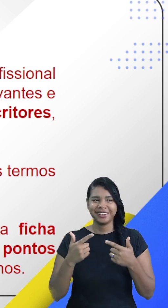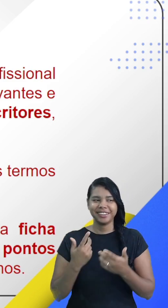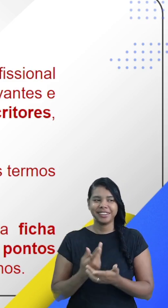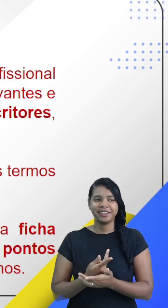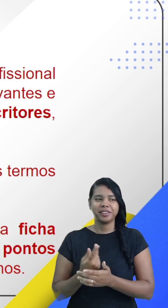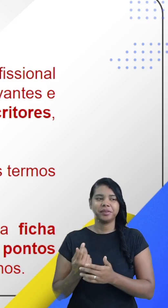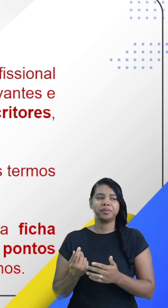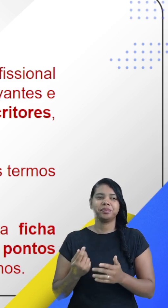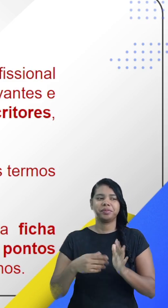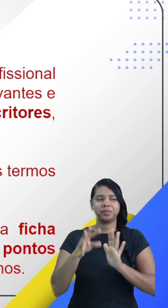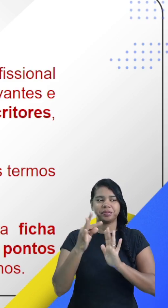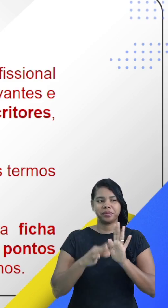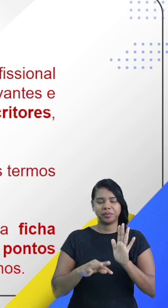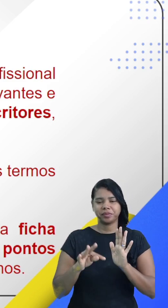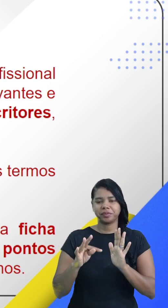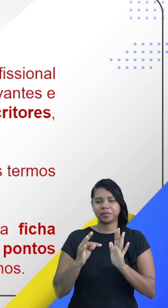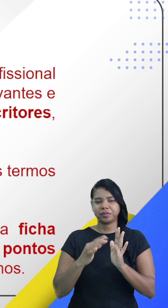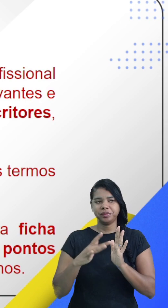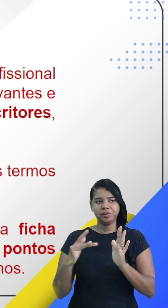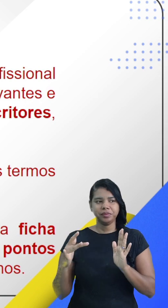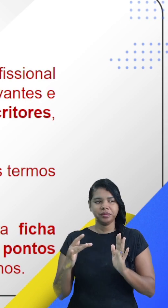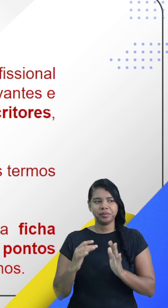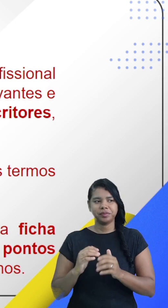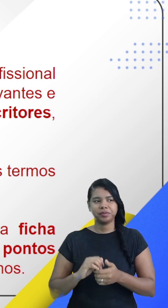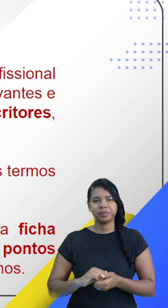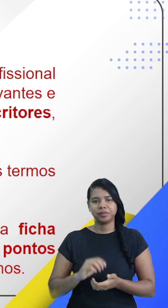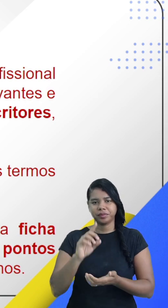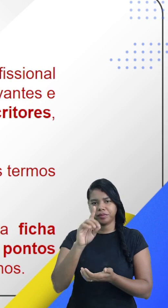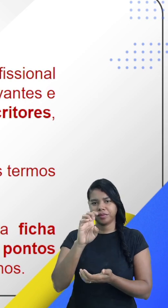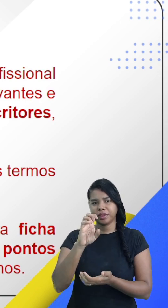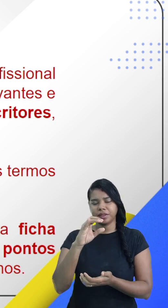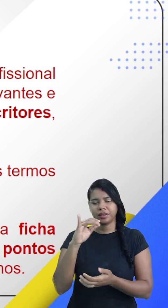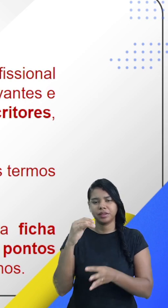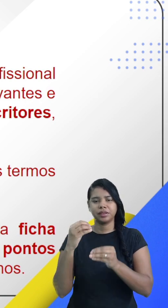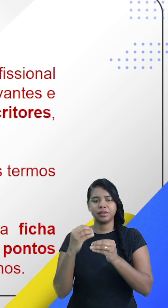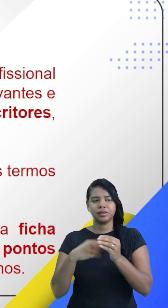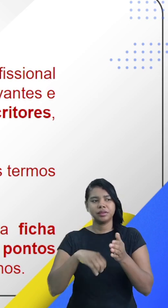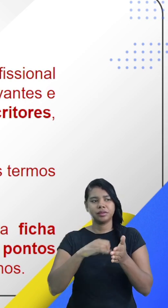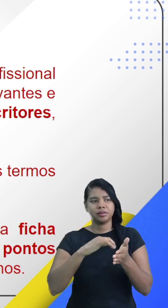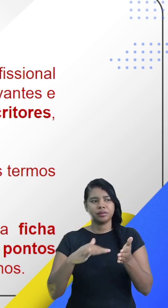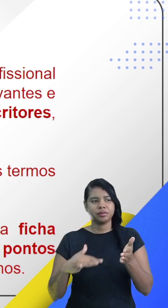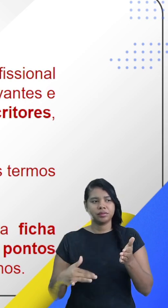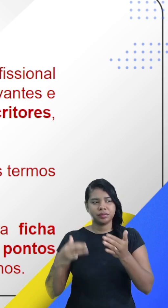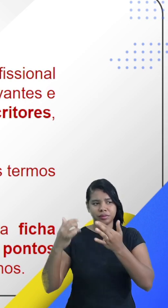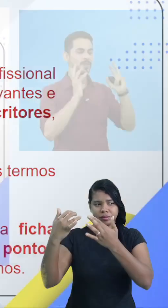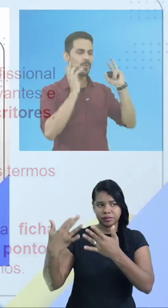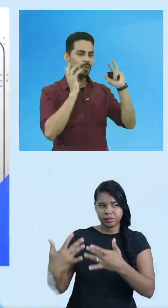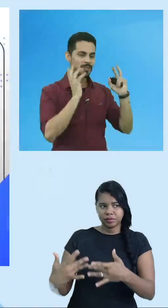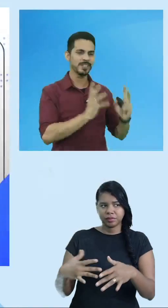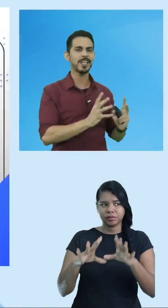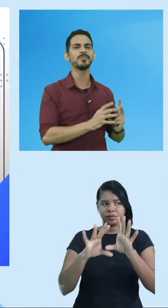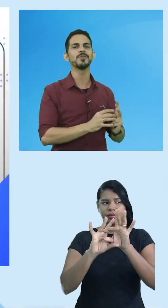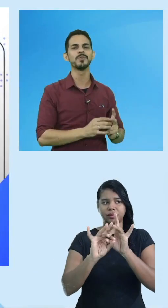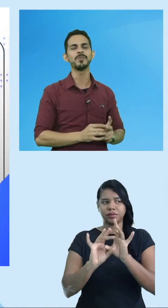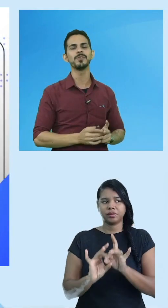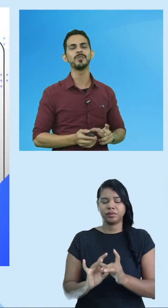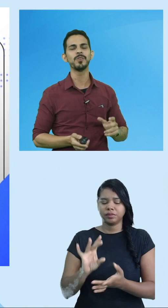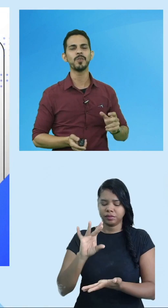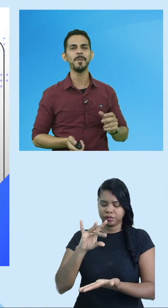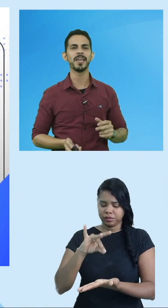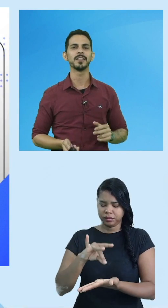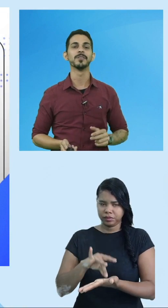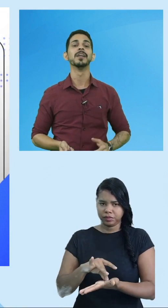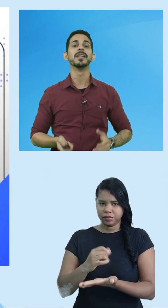termos indexadores. Em termos aí que sirvam para que a gente descreva o conteúdo, o conceito